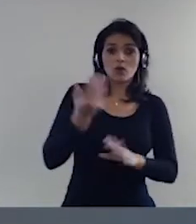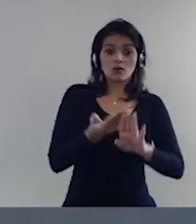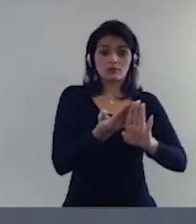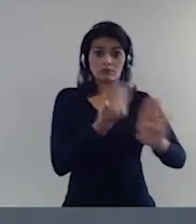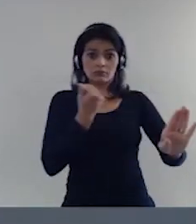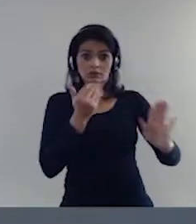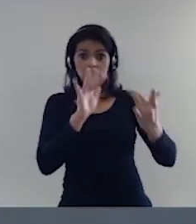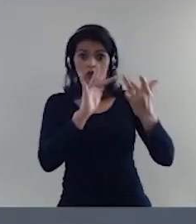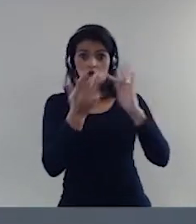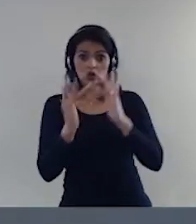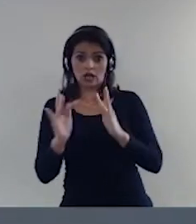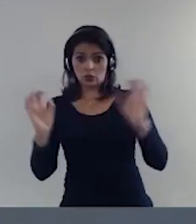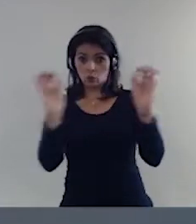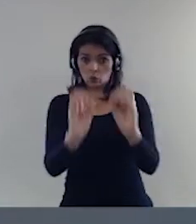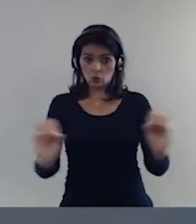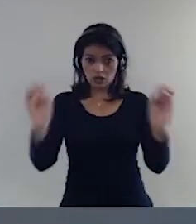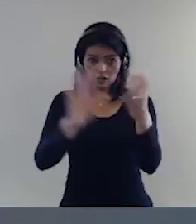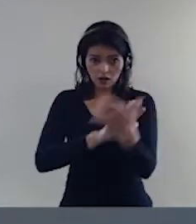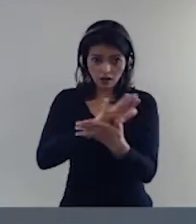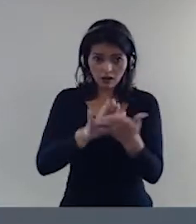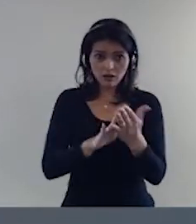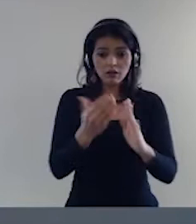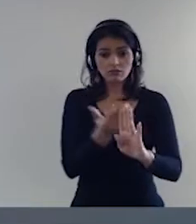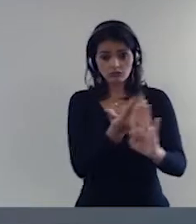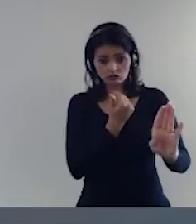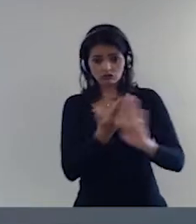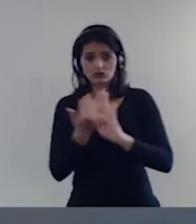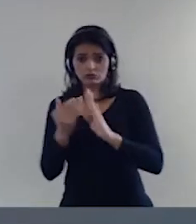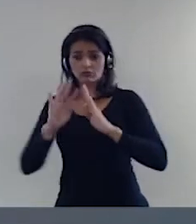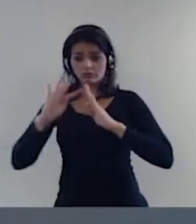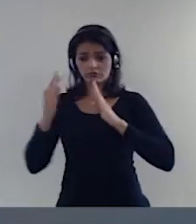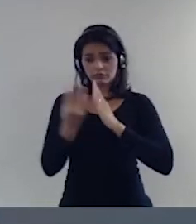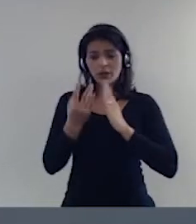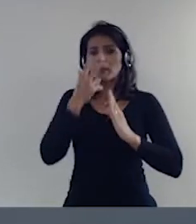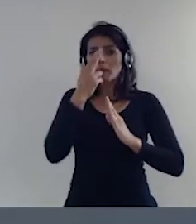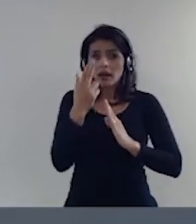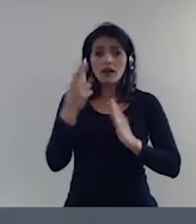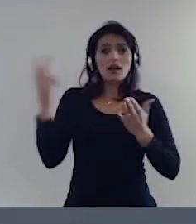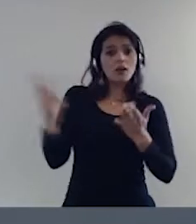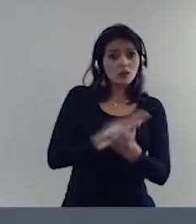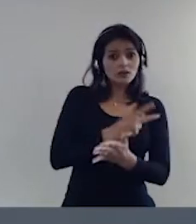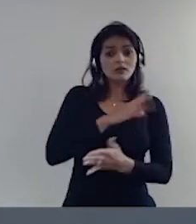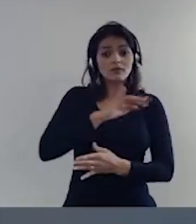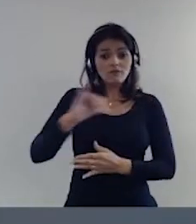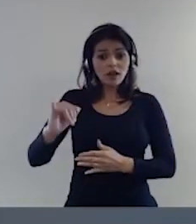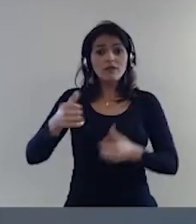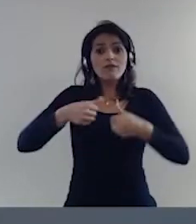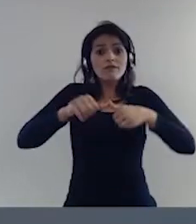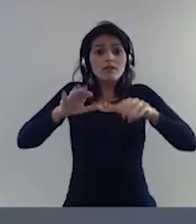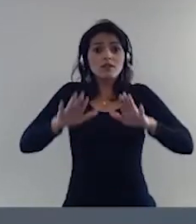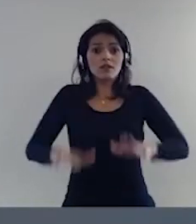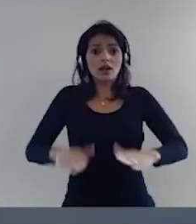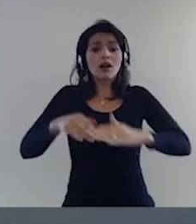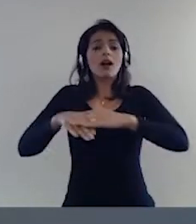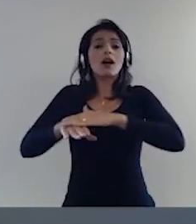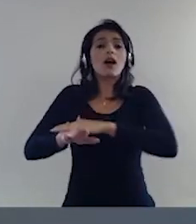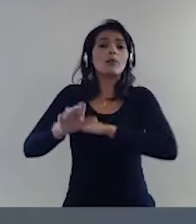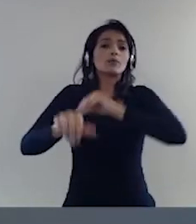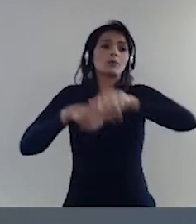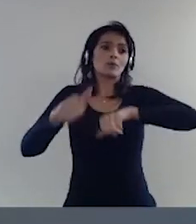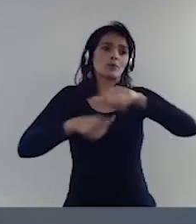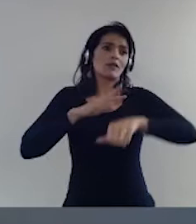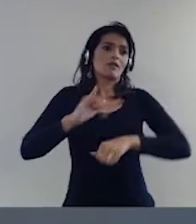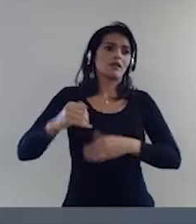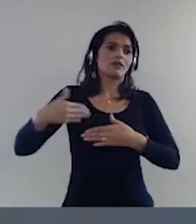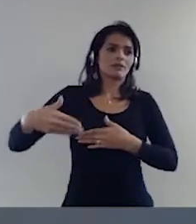social, que veio, em certa medida, para ficar, pelo menos em alguma medida, me parece que os hábitos mudarão